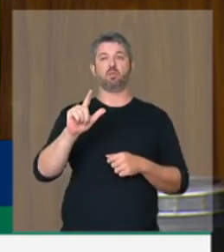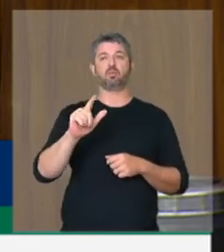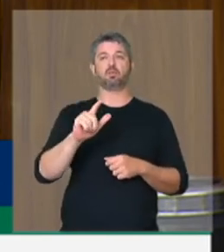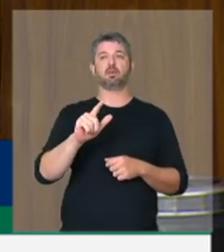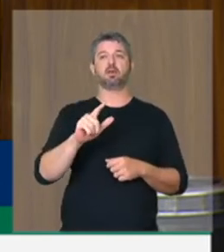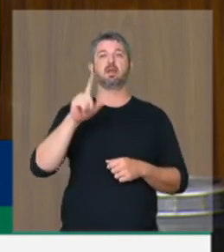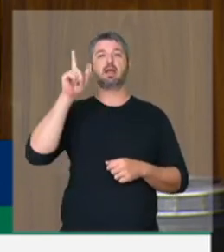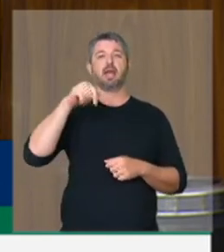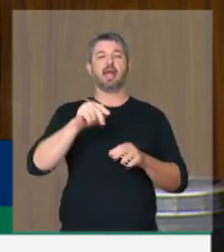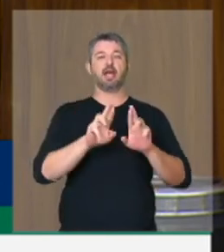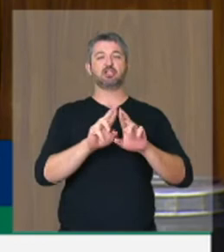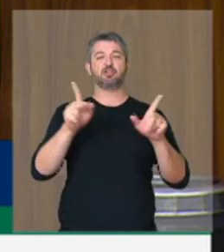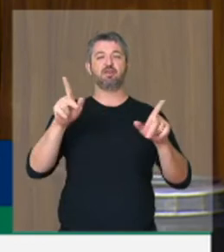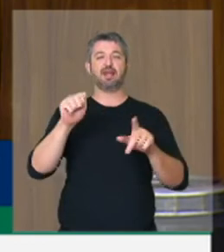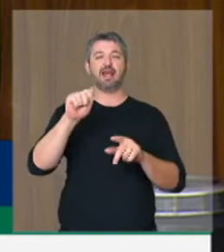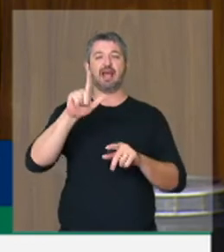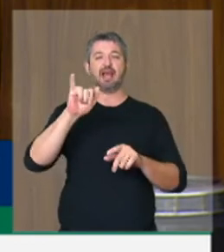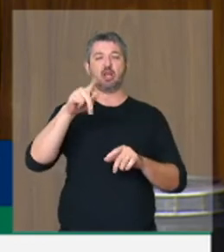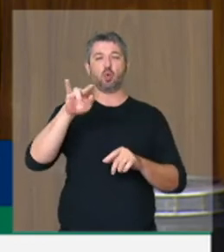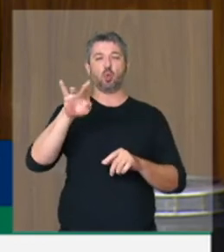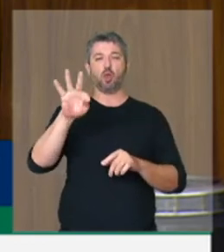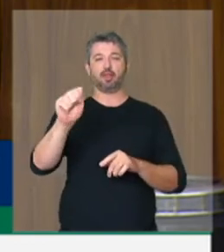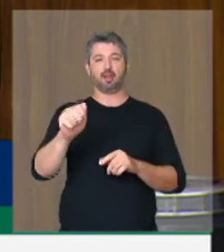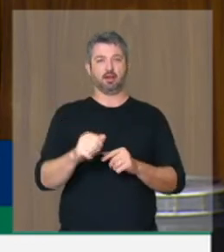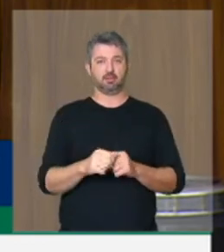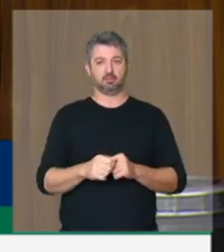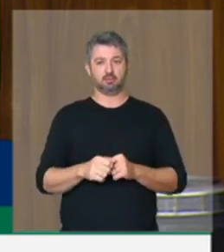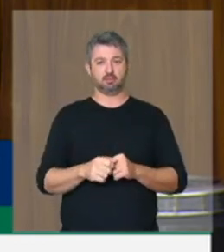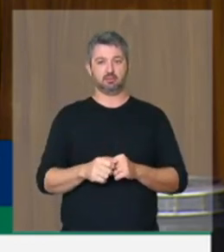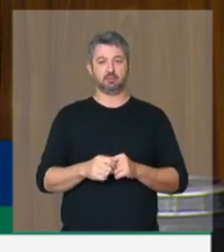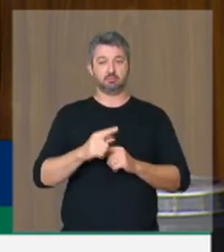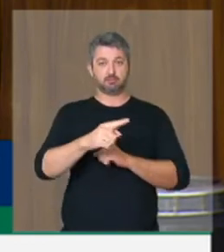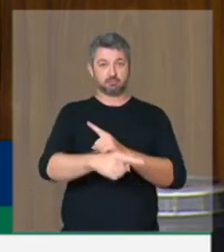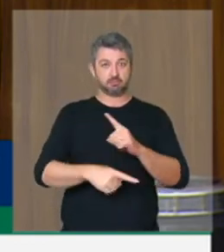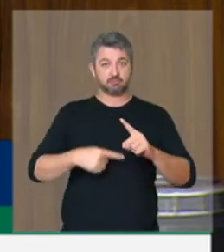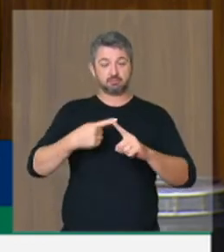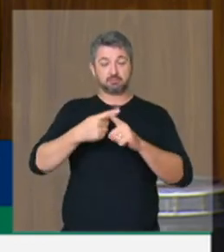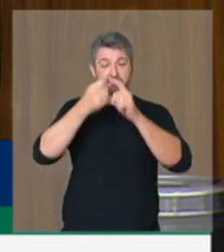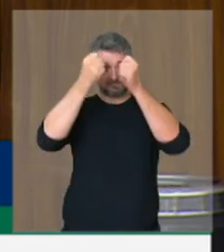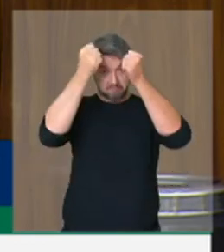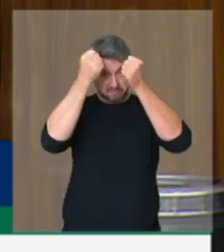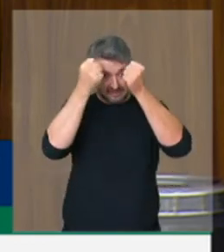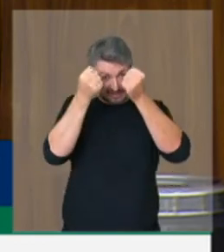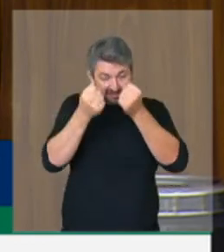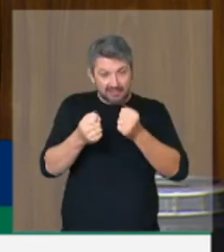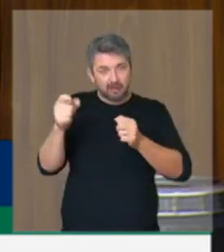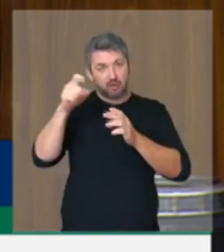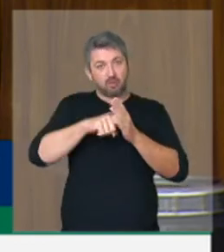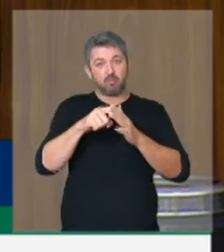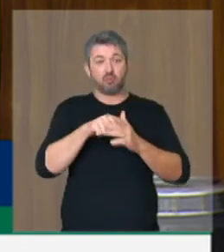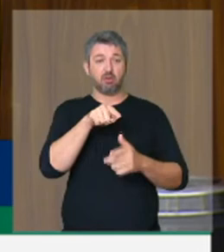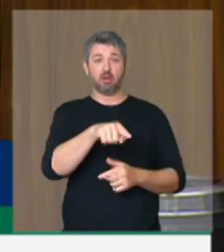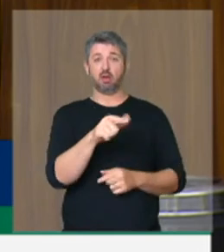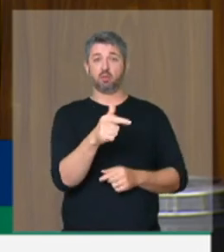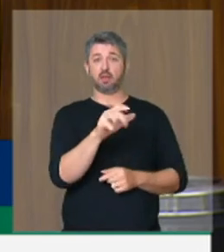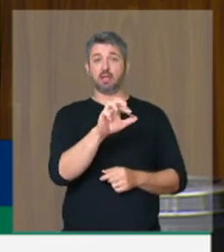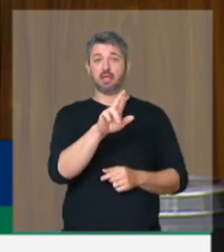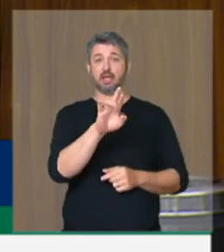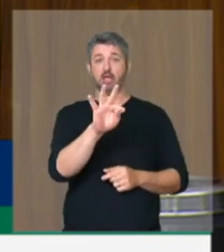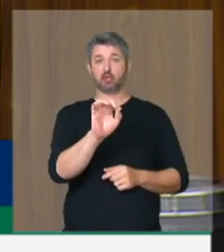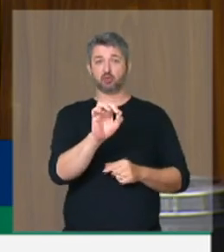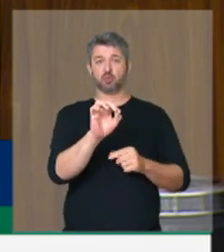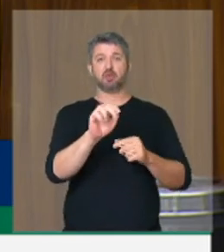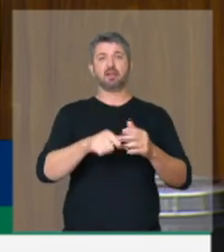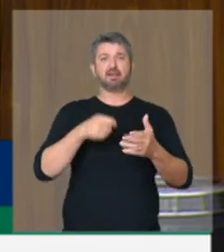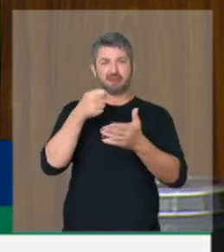DIFAL. E aí nós estamos colocando uma carga enorme no micro e pequeno empresário. Ele já não gera crédito e ainda tem que pagar